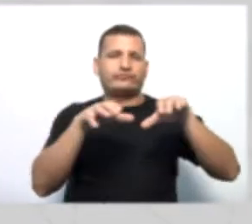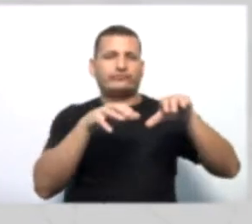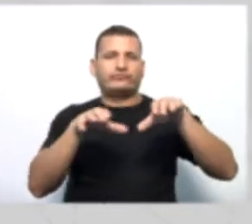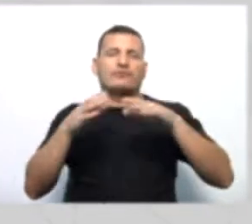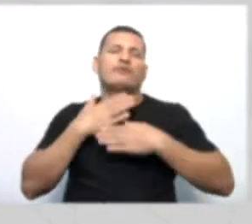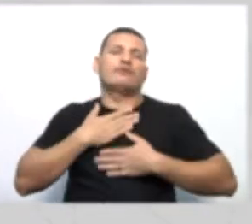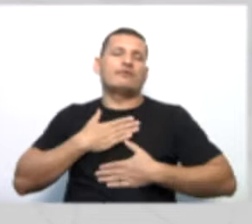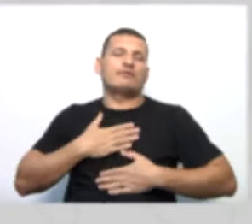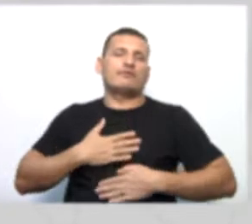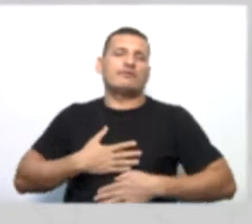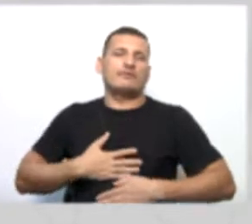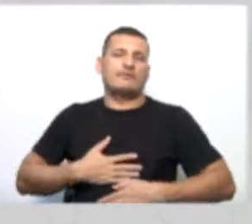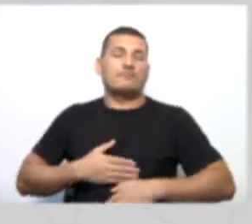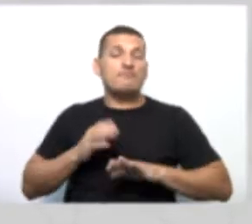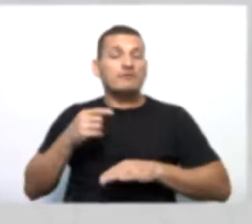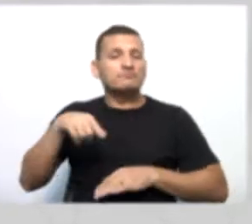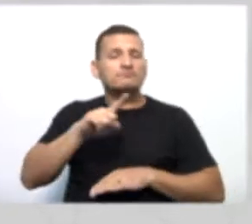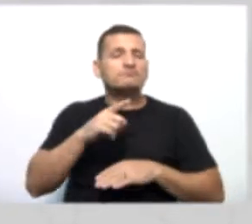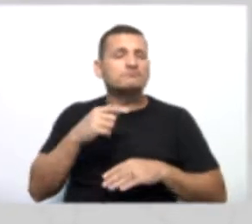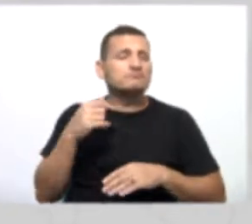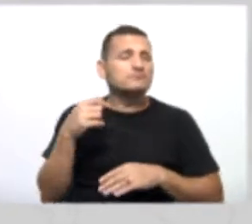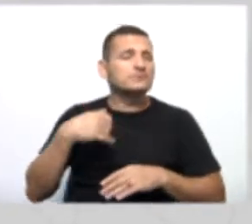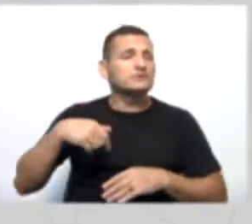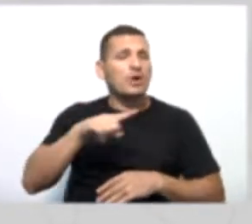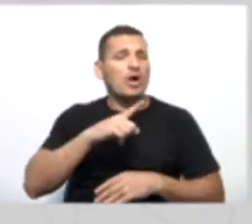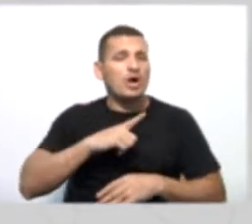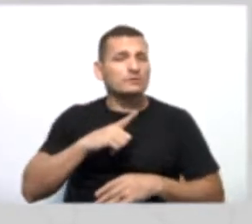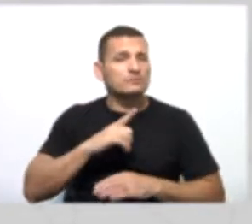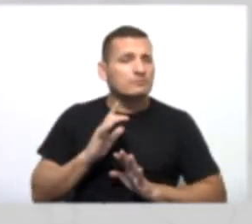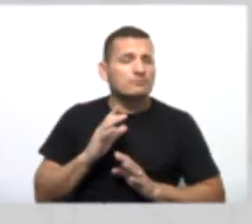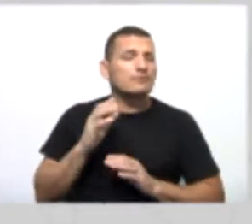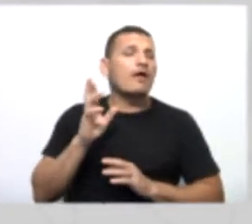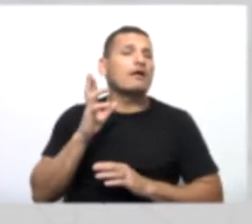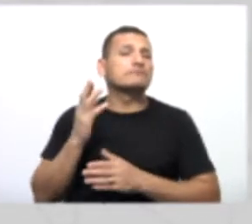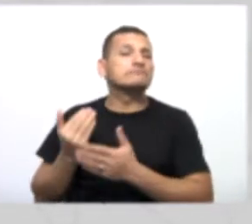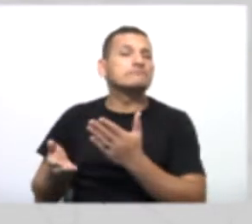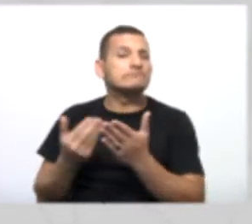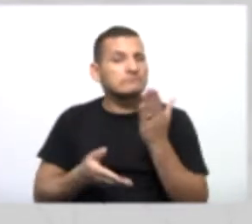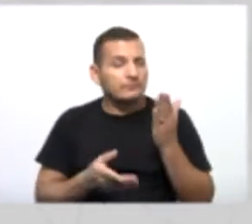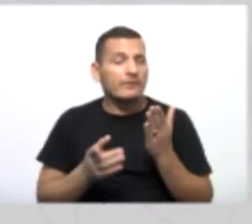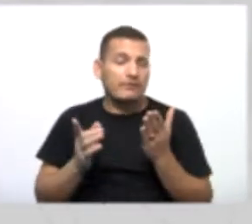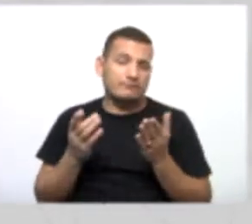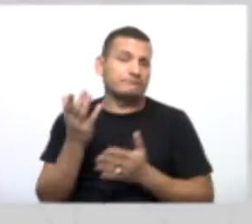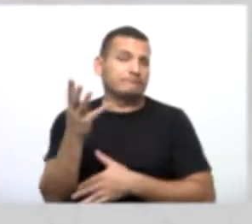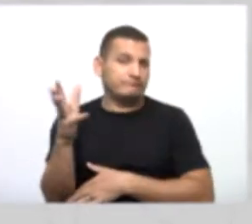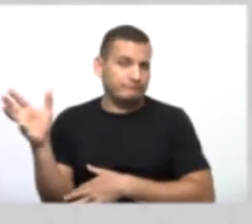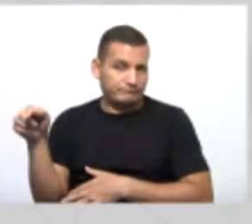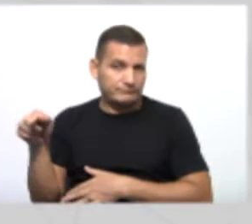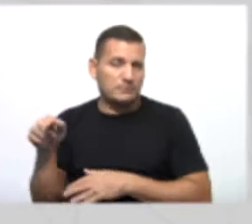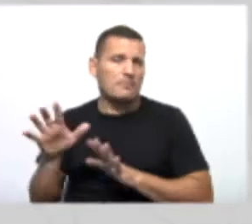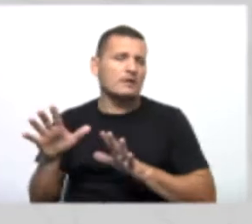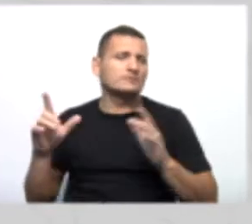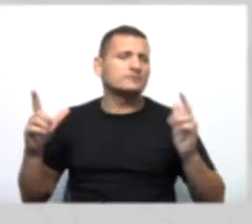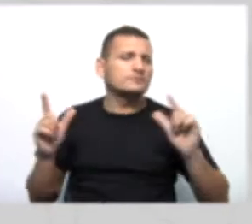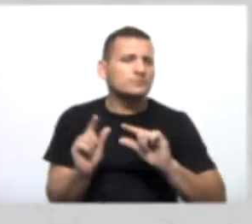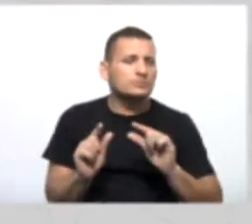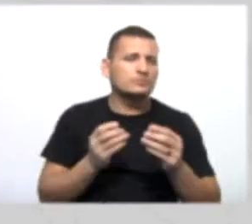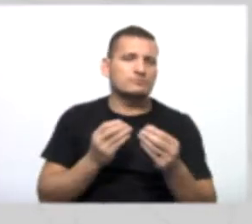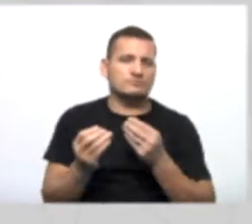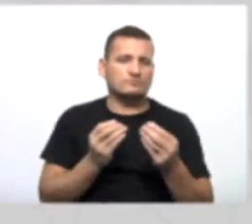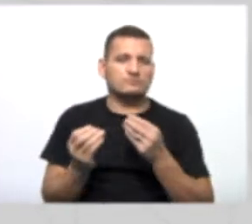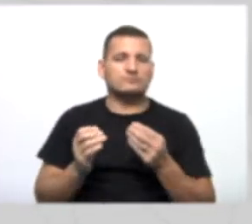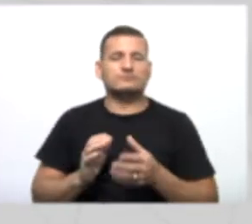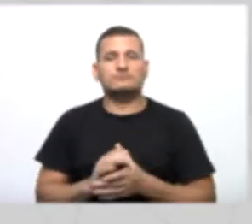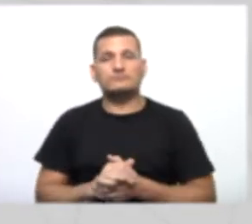é preciso alguém perder, no caso, a natureza. E precisamos ver de que forma isso pode ser amenizado. Olha lá, do